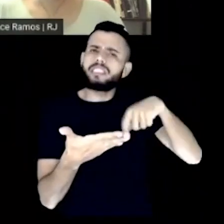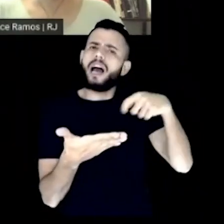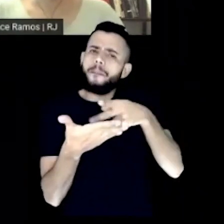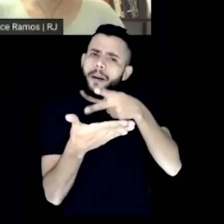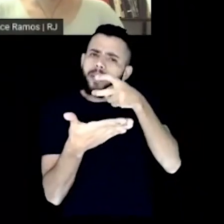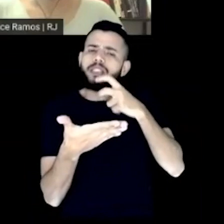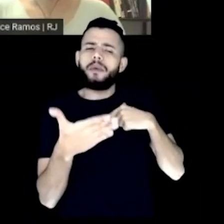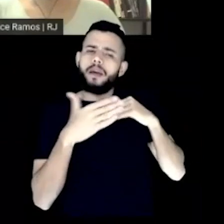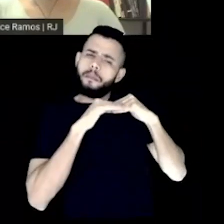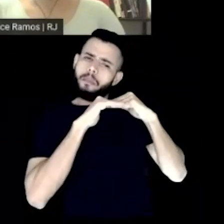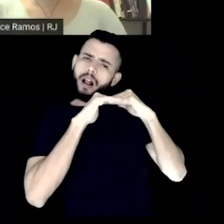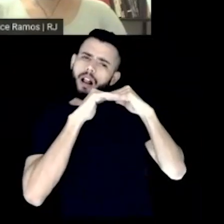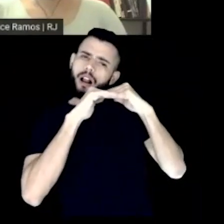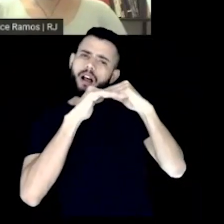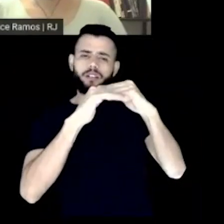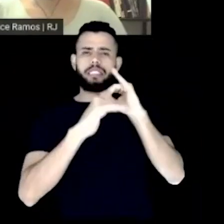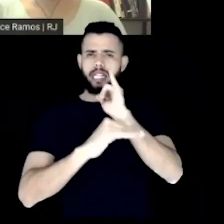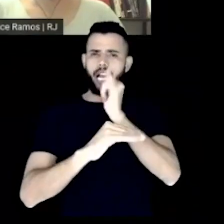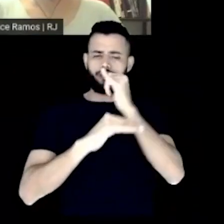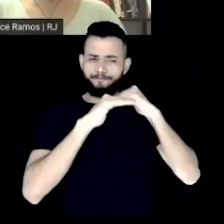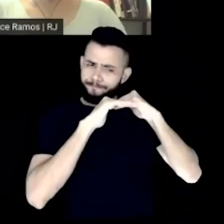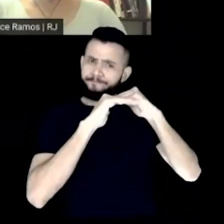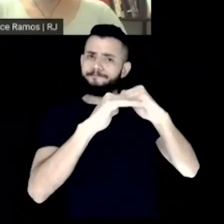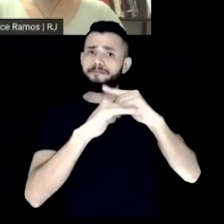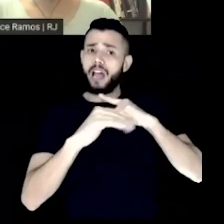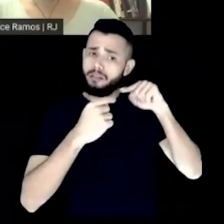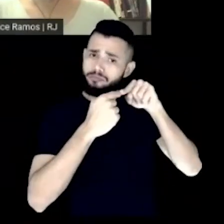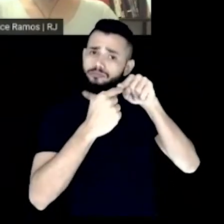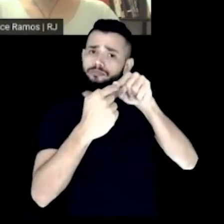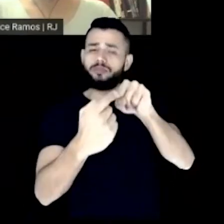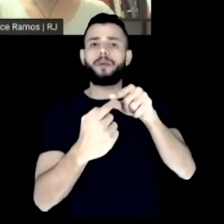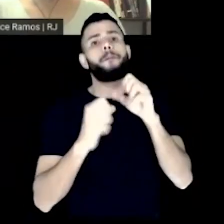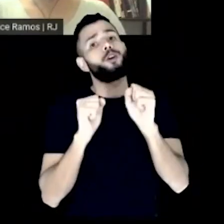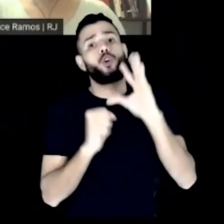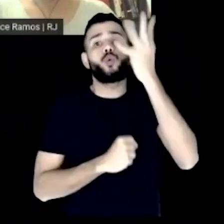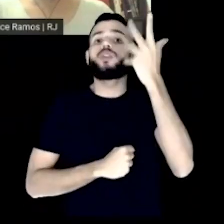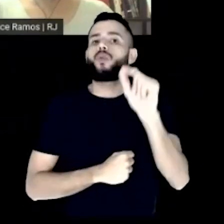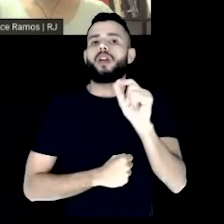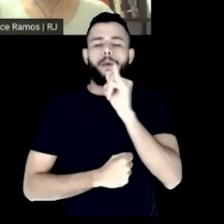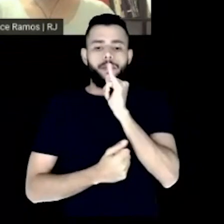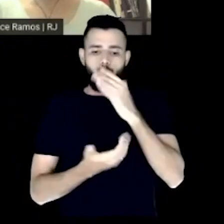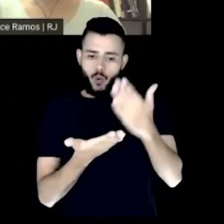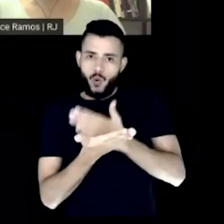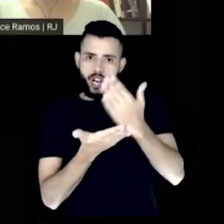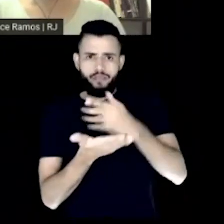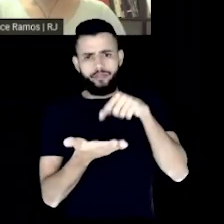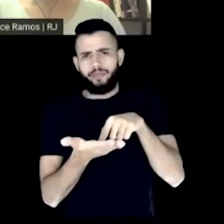consegue perceber uma linearidade narrativa nele, porque poderia incorrer no risco de o